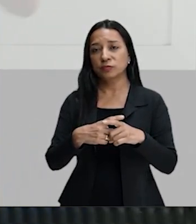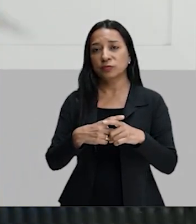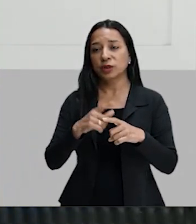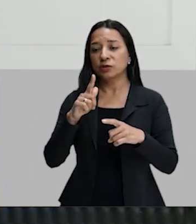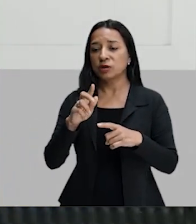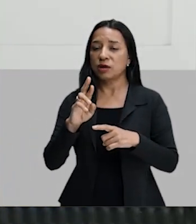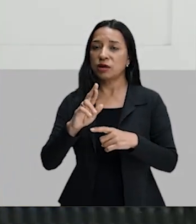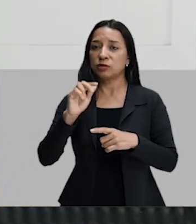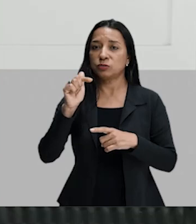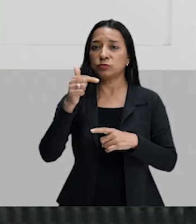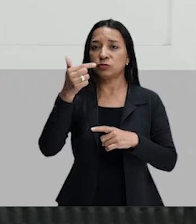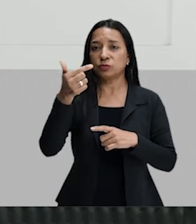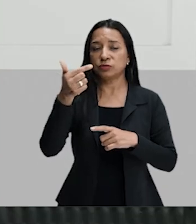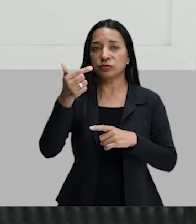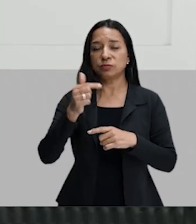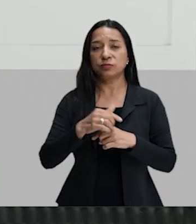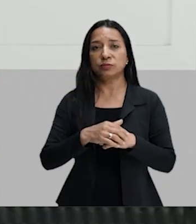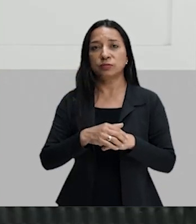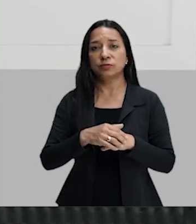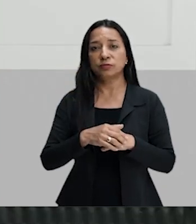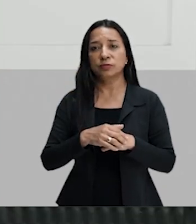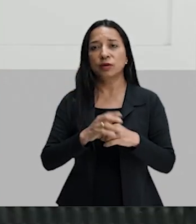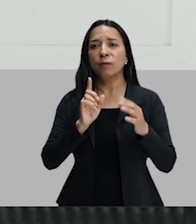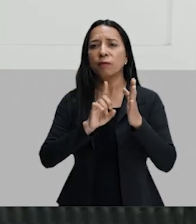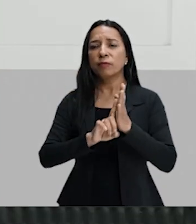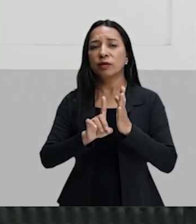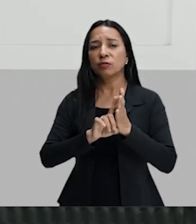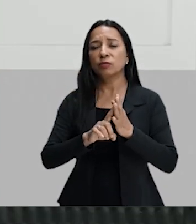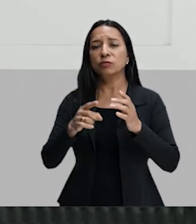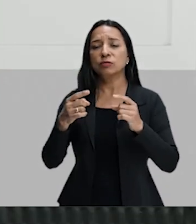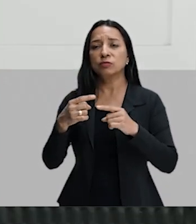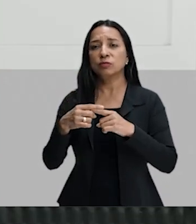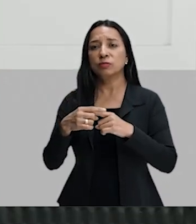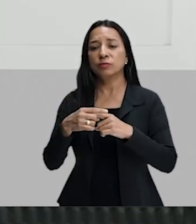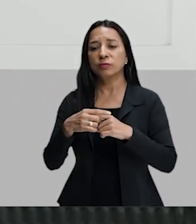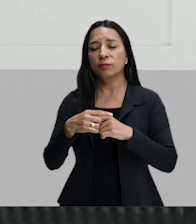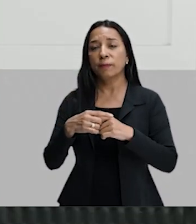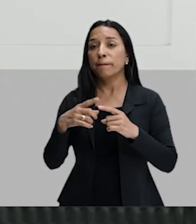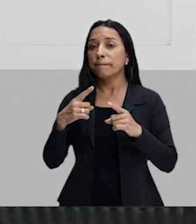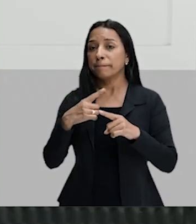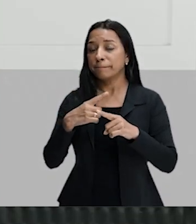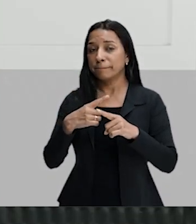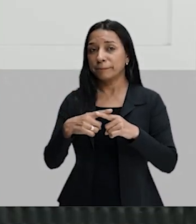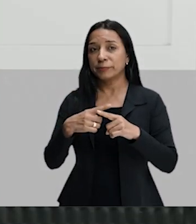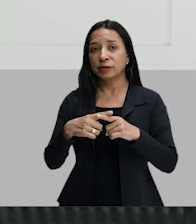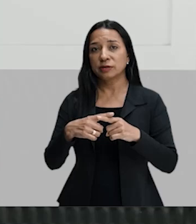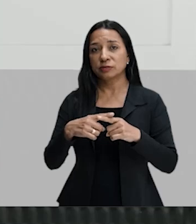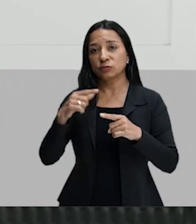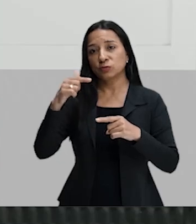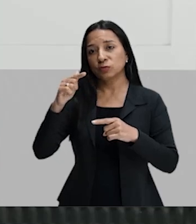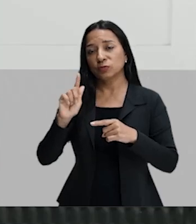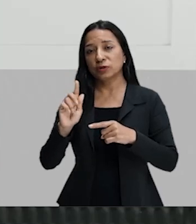de grau 2. Turma, para que esse polinômio seja de grau 2,